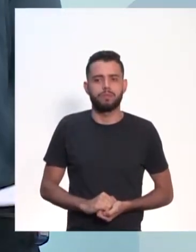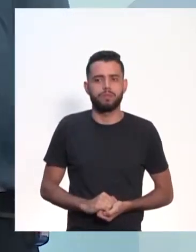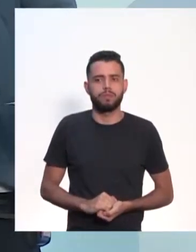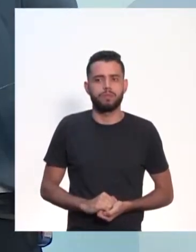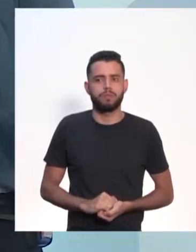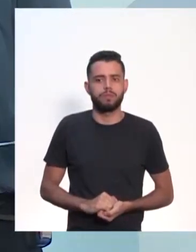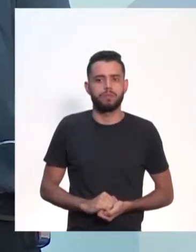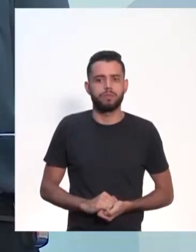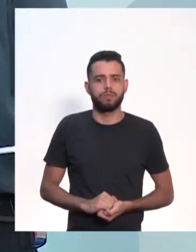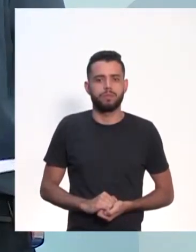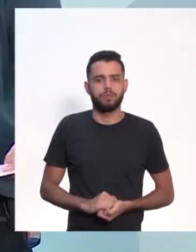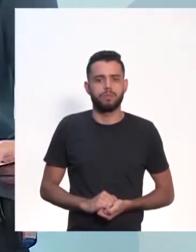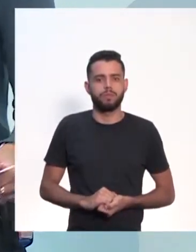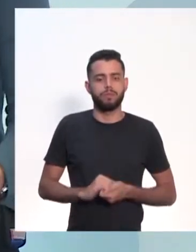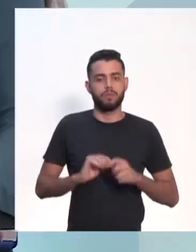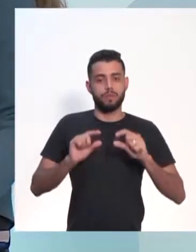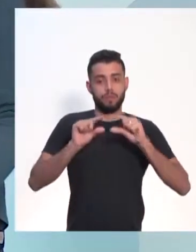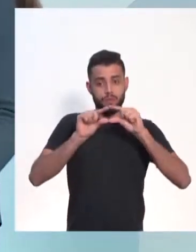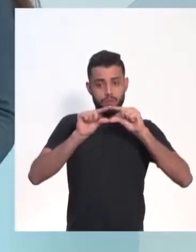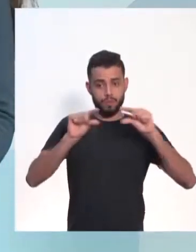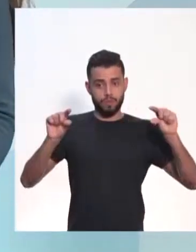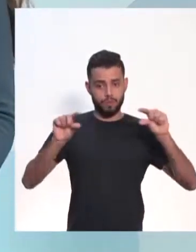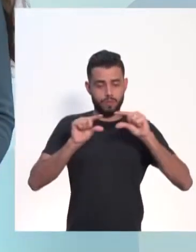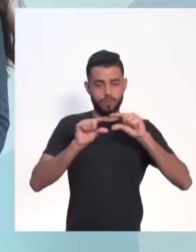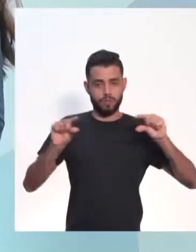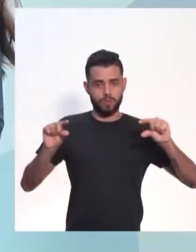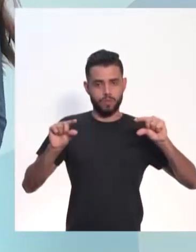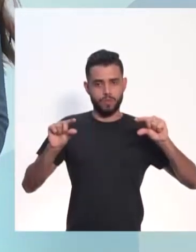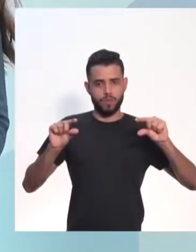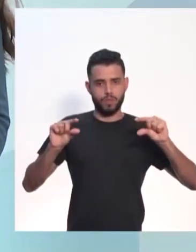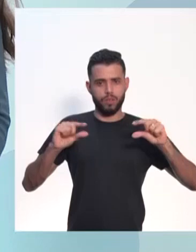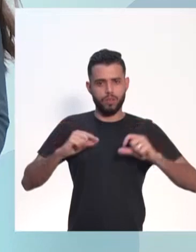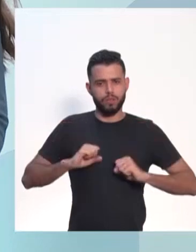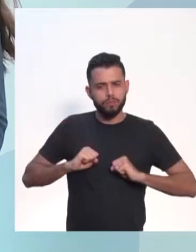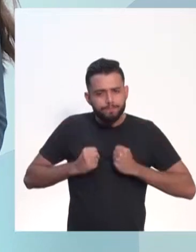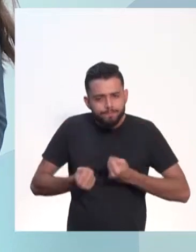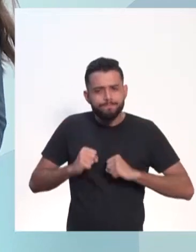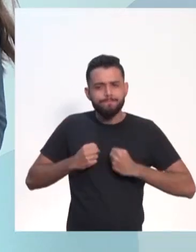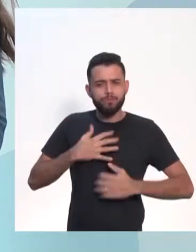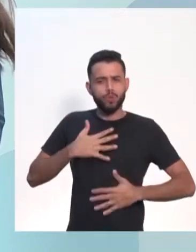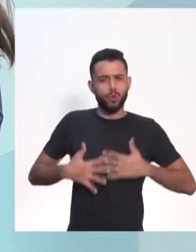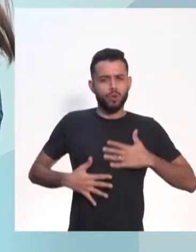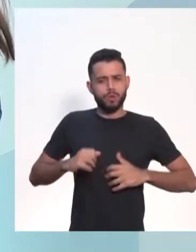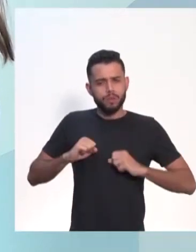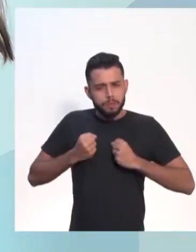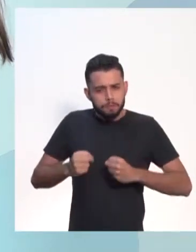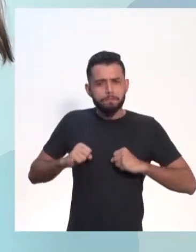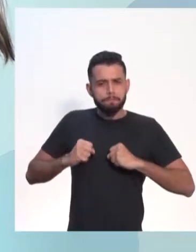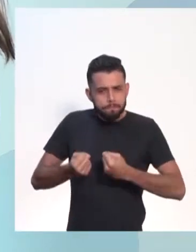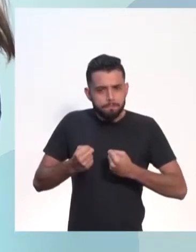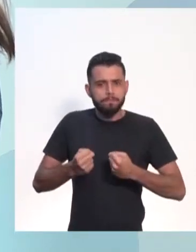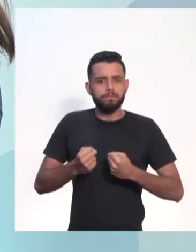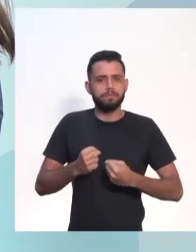nesse texto, a gente encontrou que para o sistema imunológico ser ajudado,